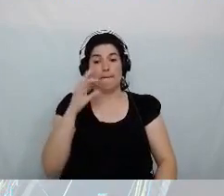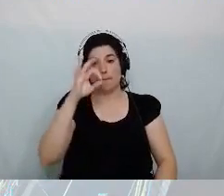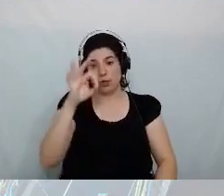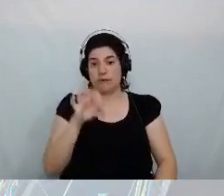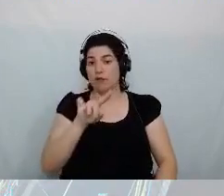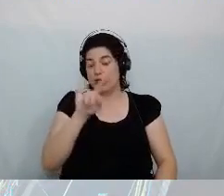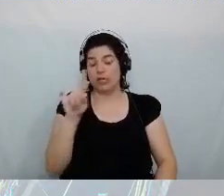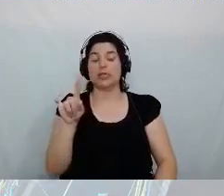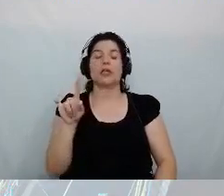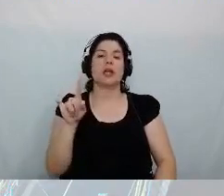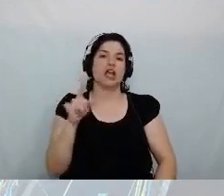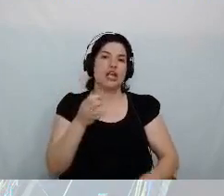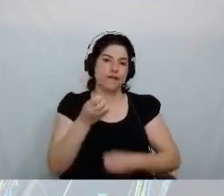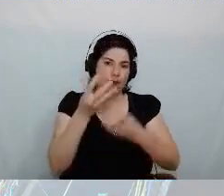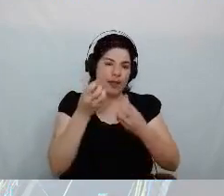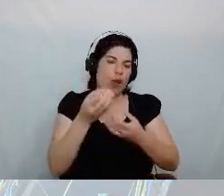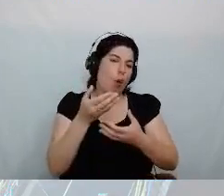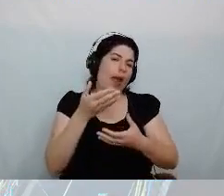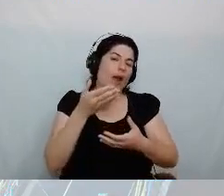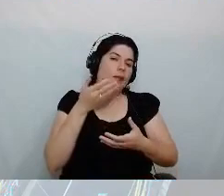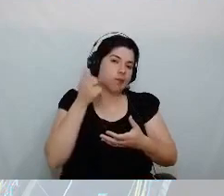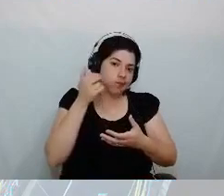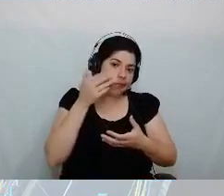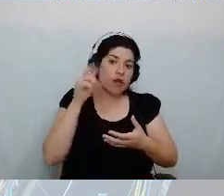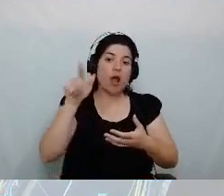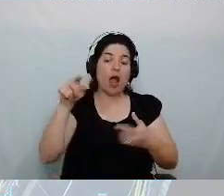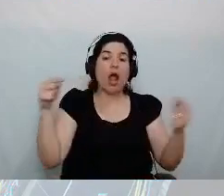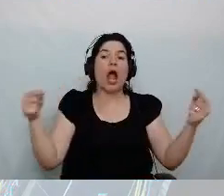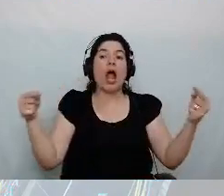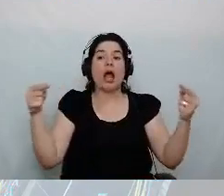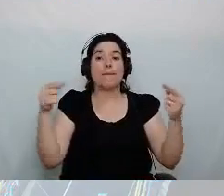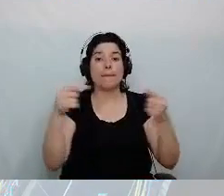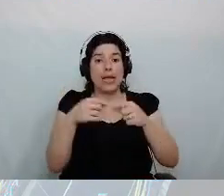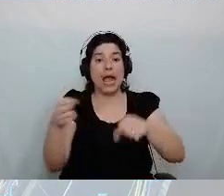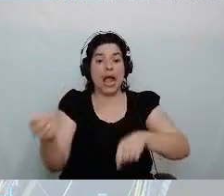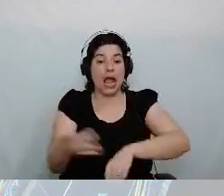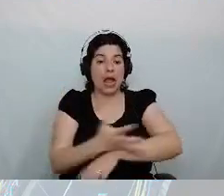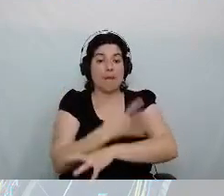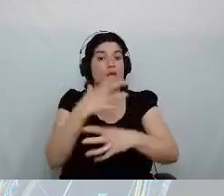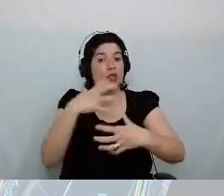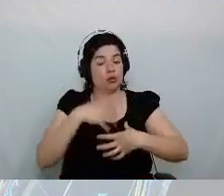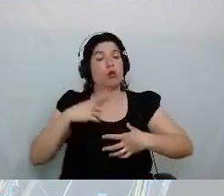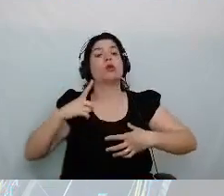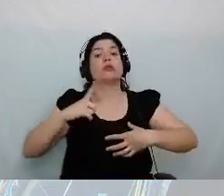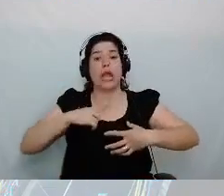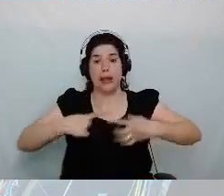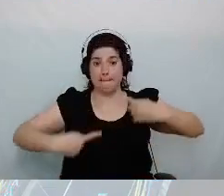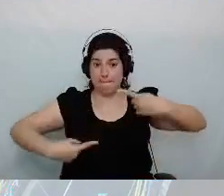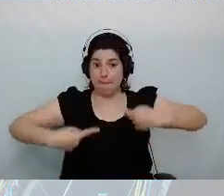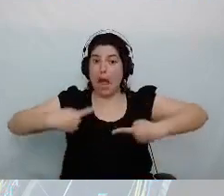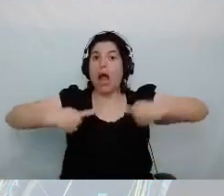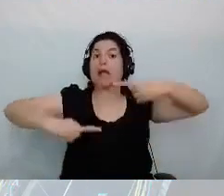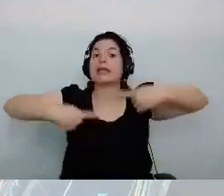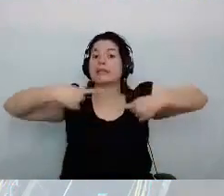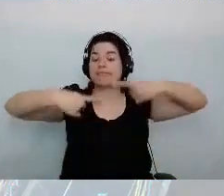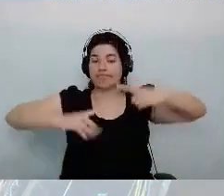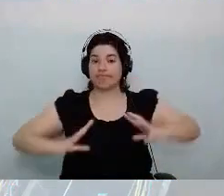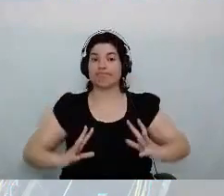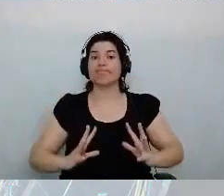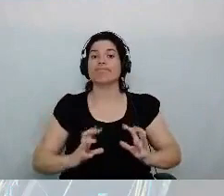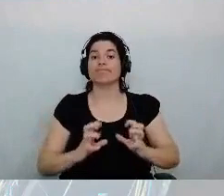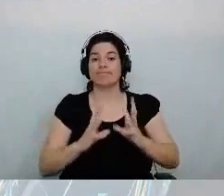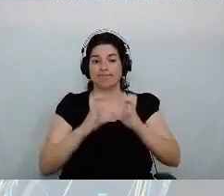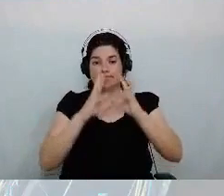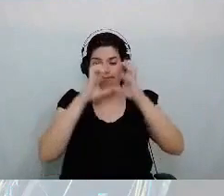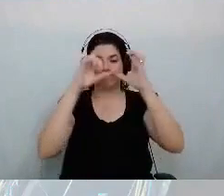recebem no sistema límbico, que é a emoção, temos uma batalha, certo? temos uma treta aqui.